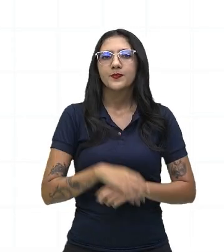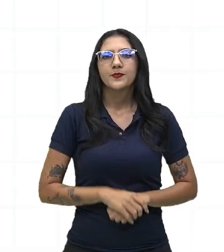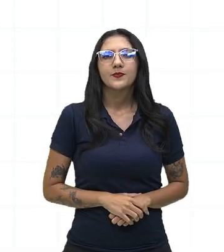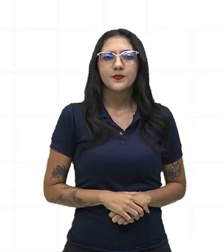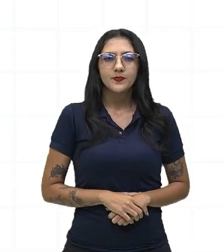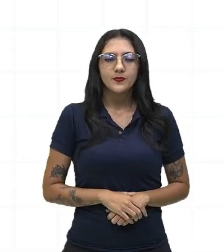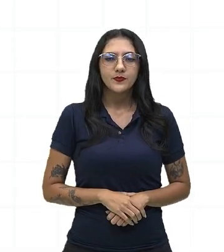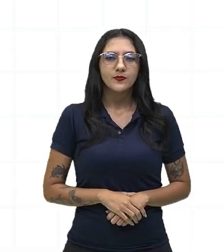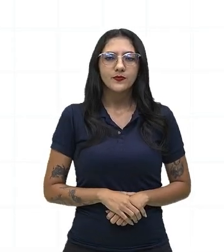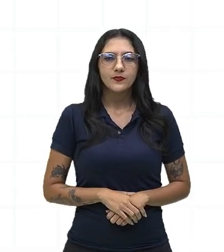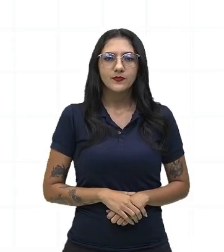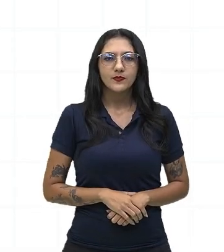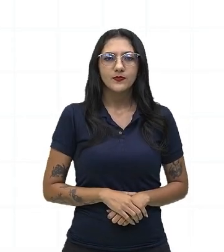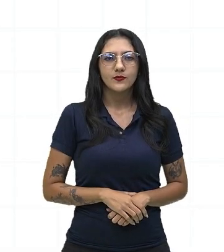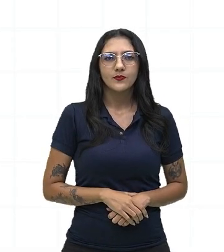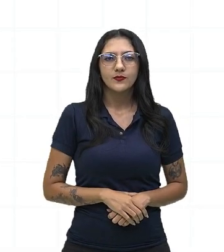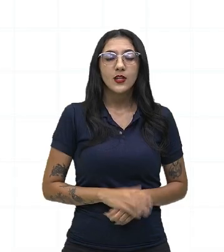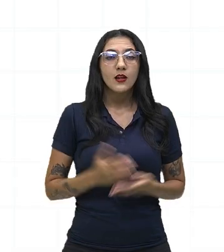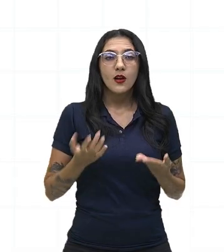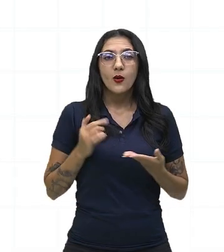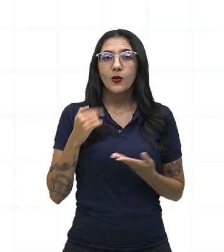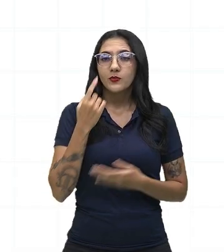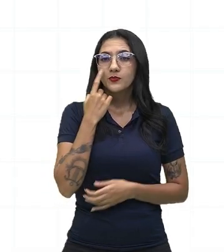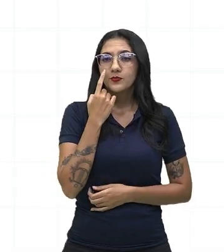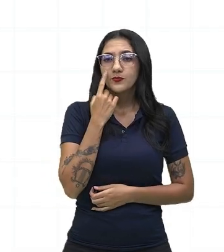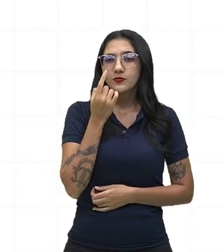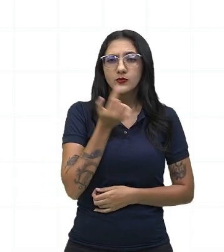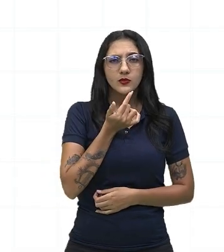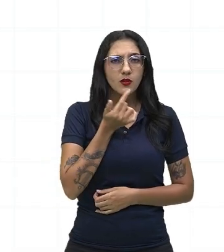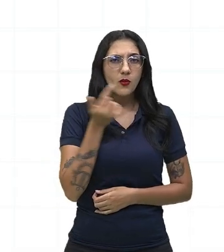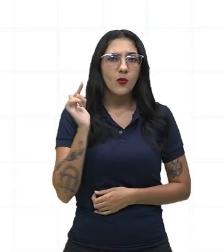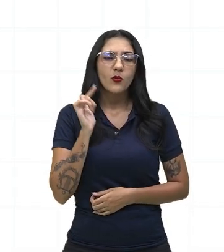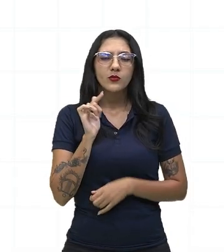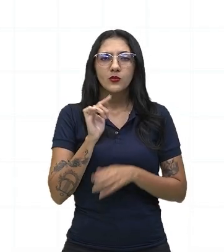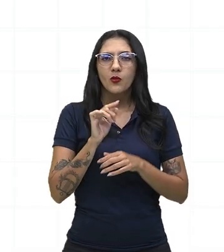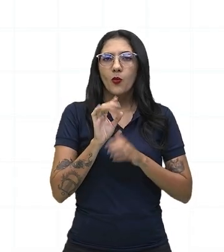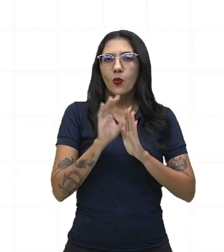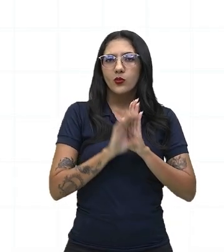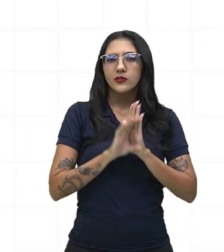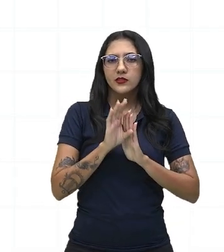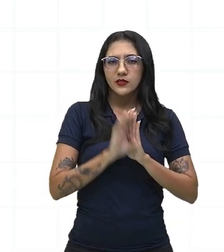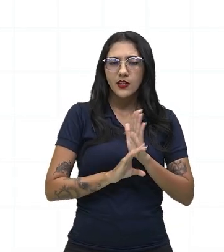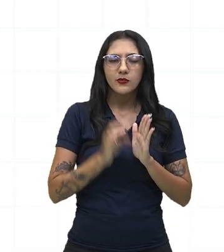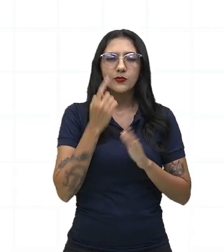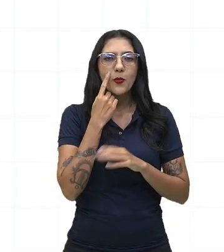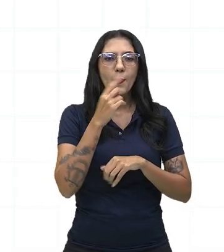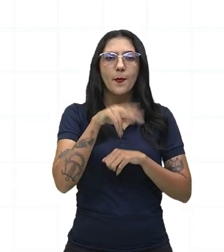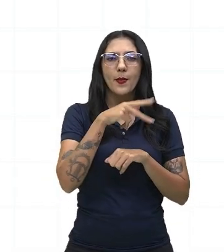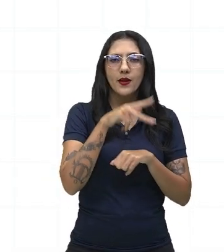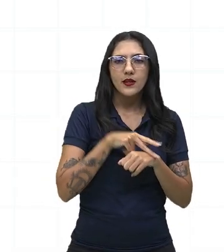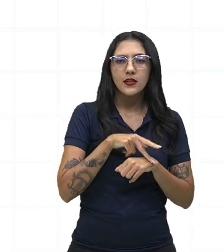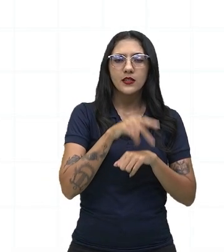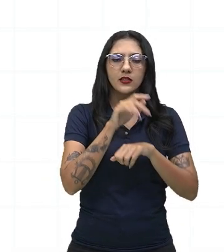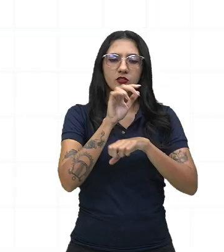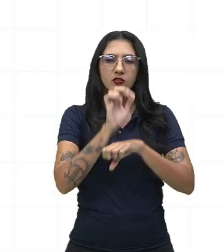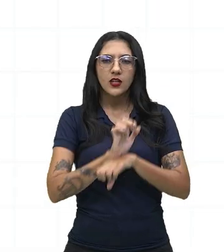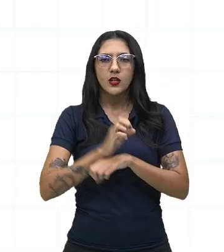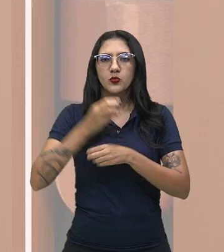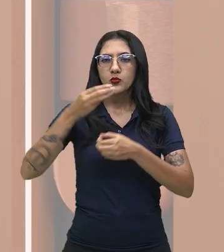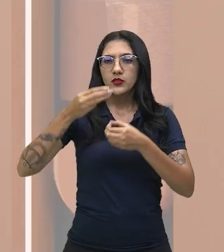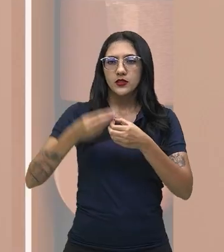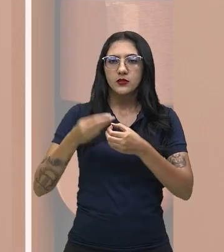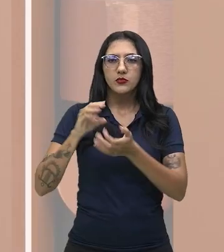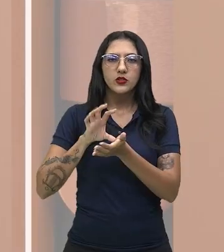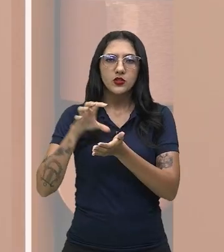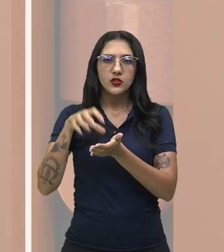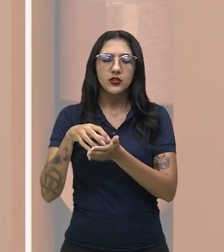continuar com outros conceitos. Nós já vimos os conceitos de país, vimos o conceito de estado, município e distrito,